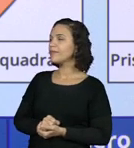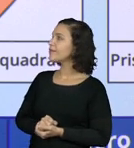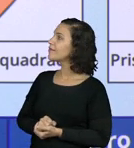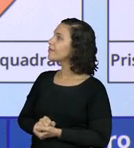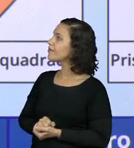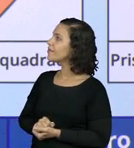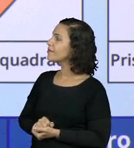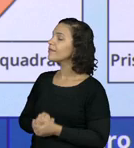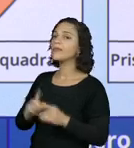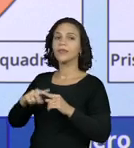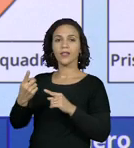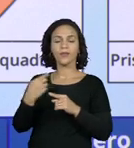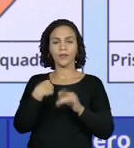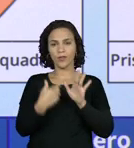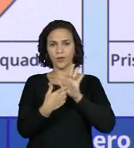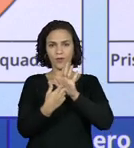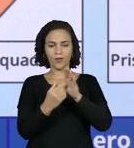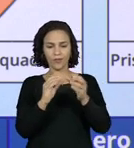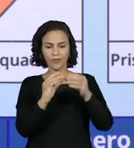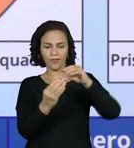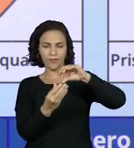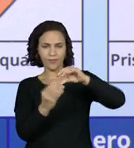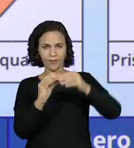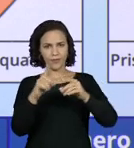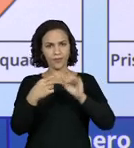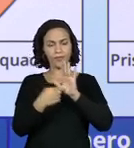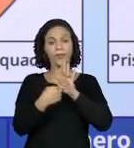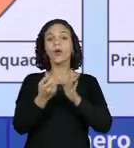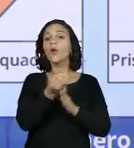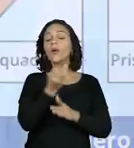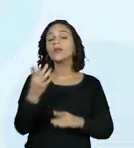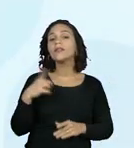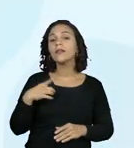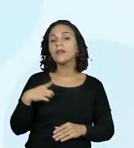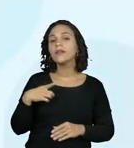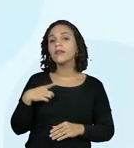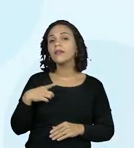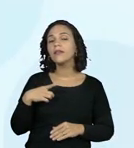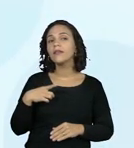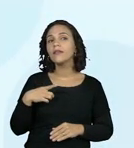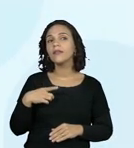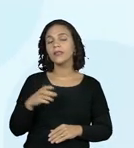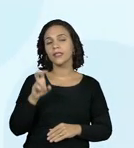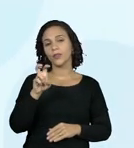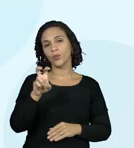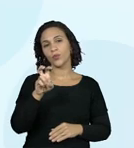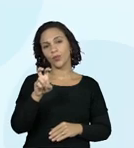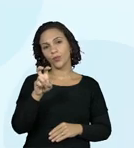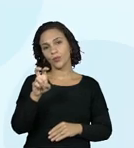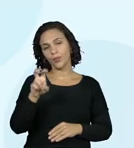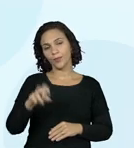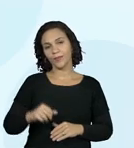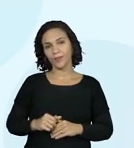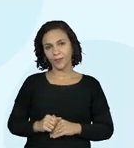o sólido. Quantas são, então, as faces, turma? São 5.